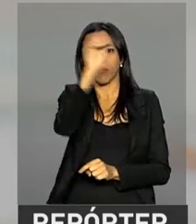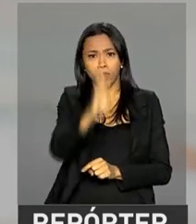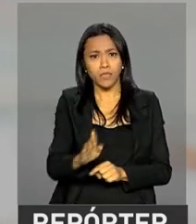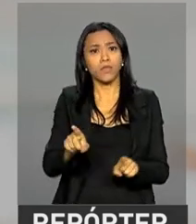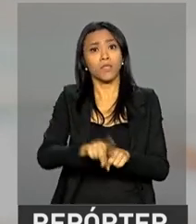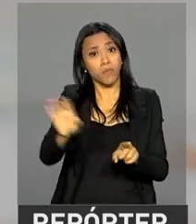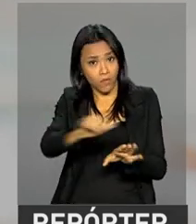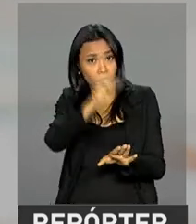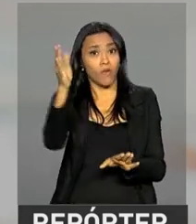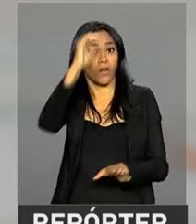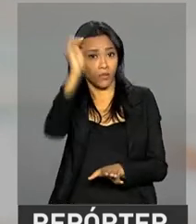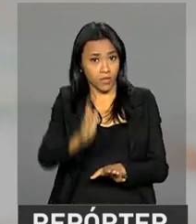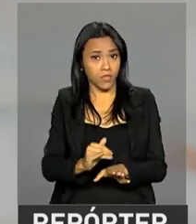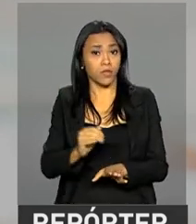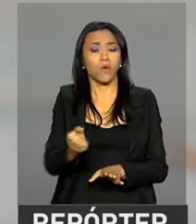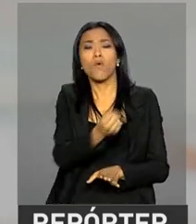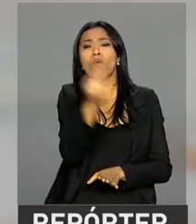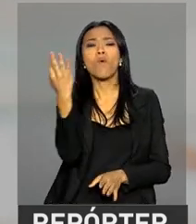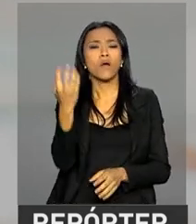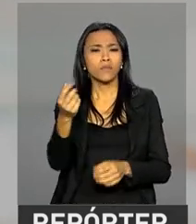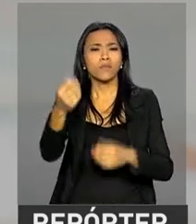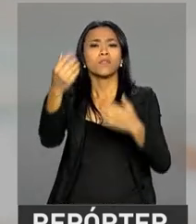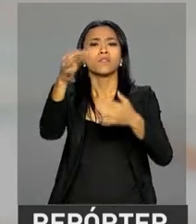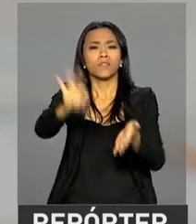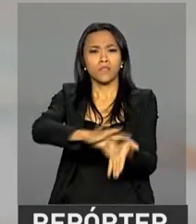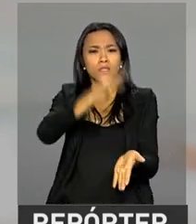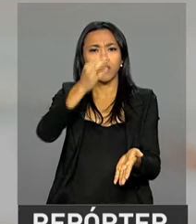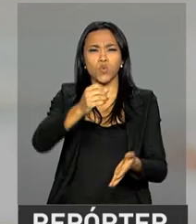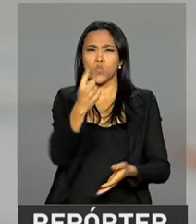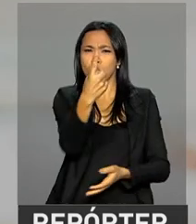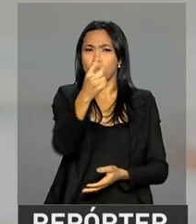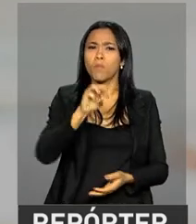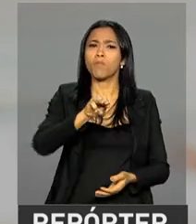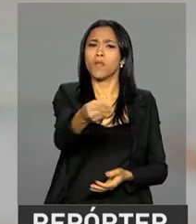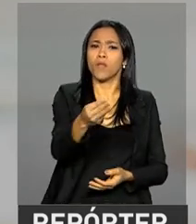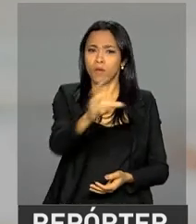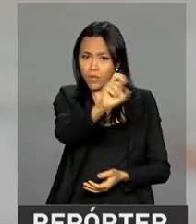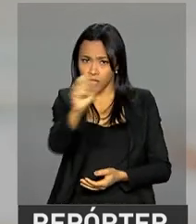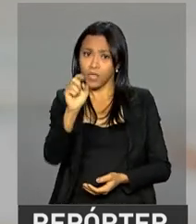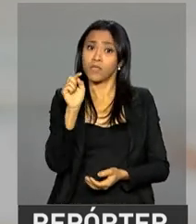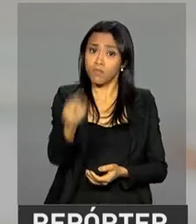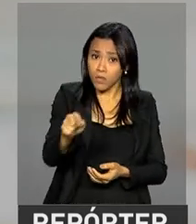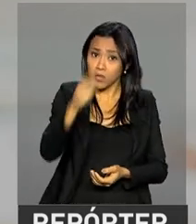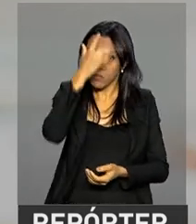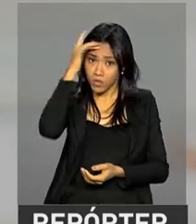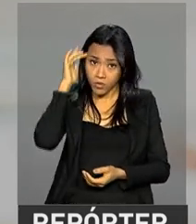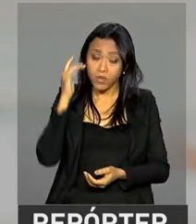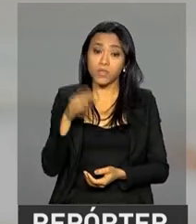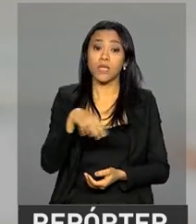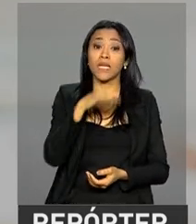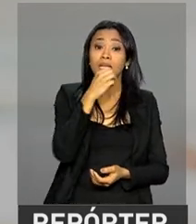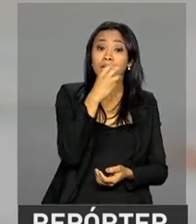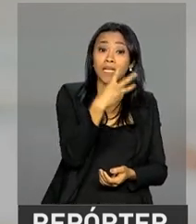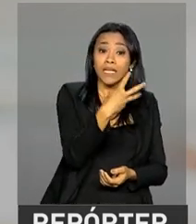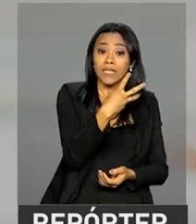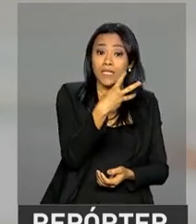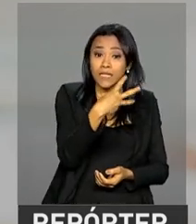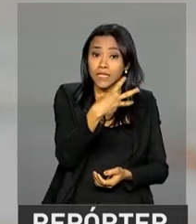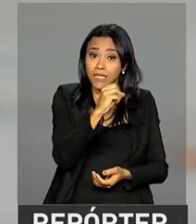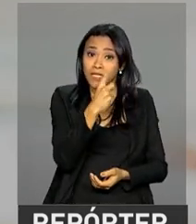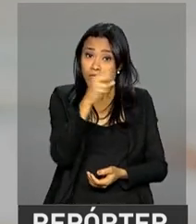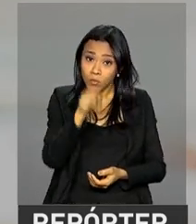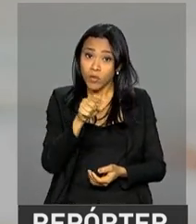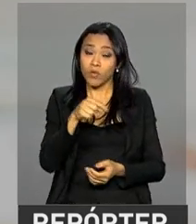exterior o total de inscritos neste ano foi mais de um milhão e meio de pessoas sendo que 301 mil para o ensino fundamental